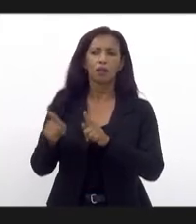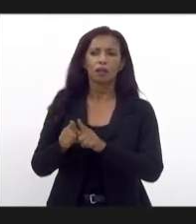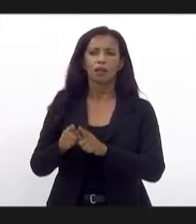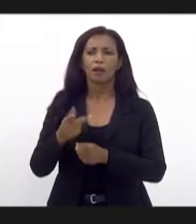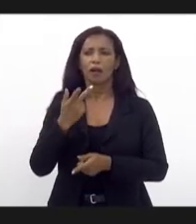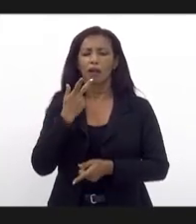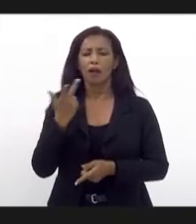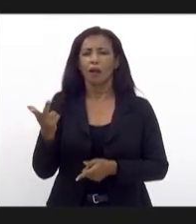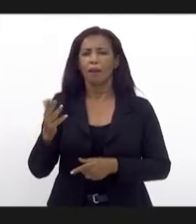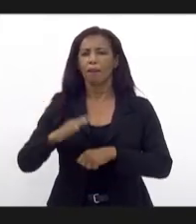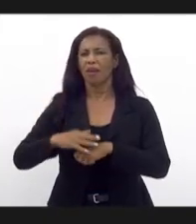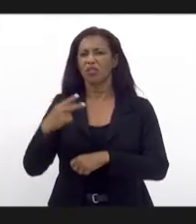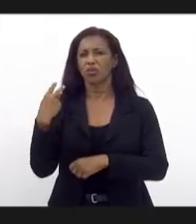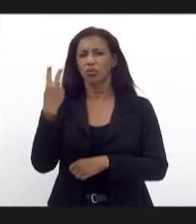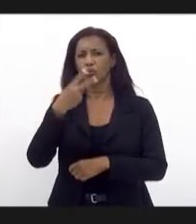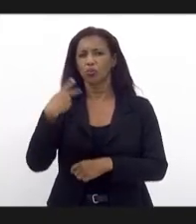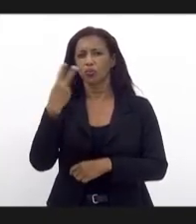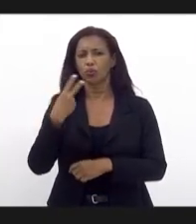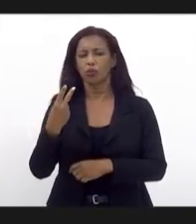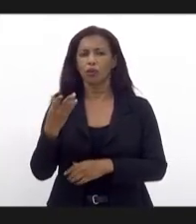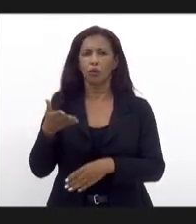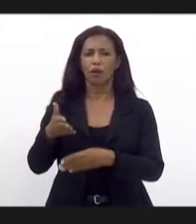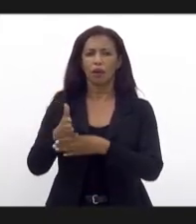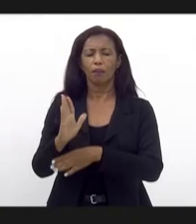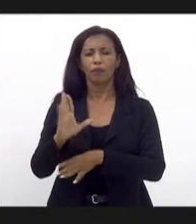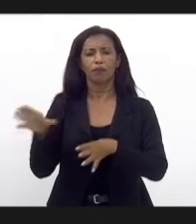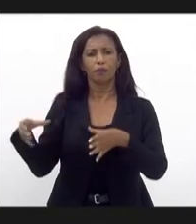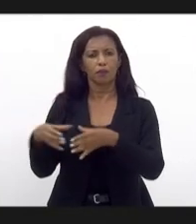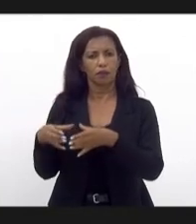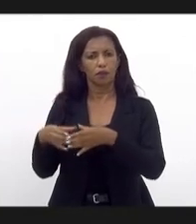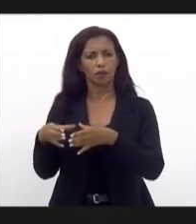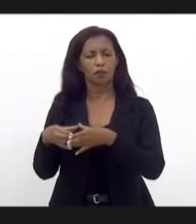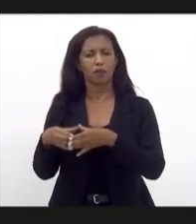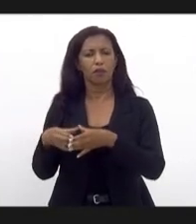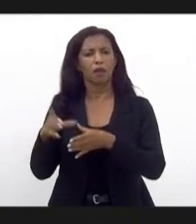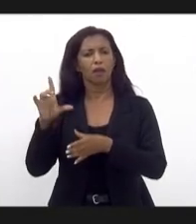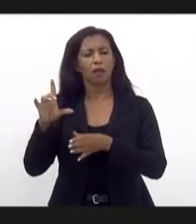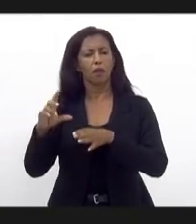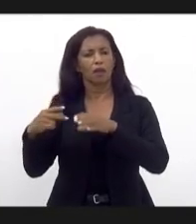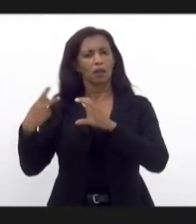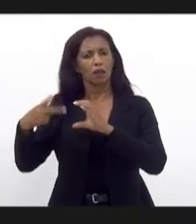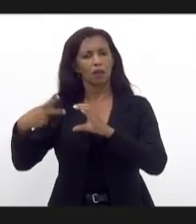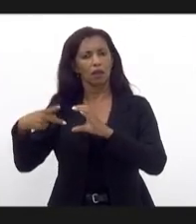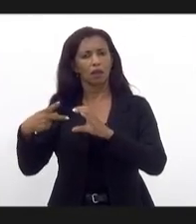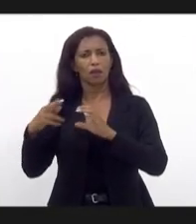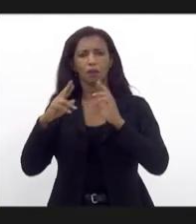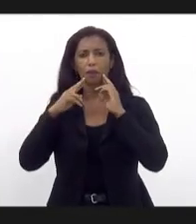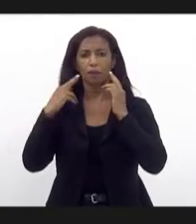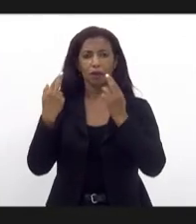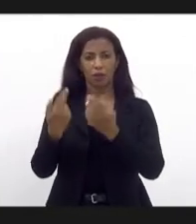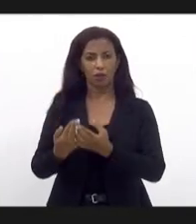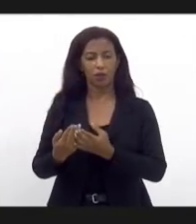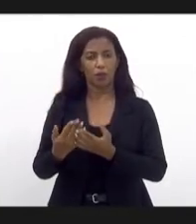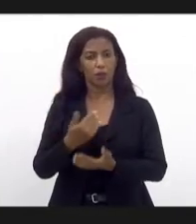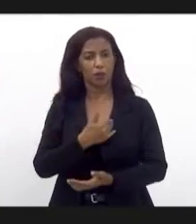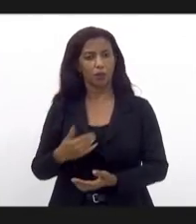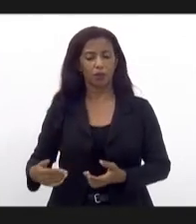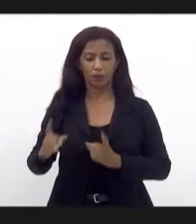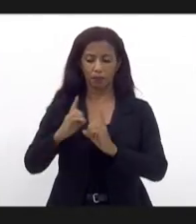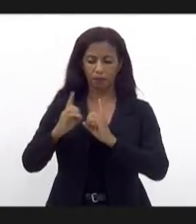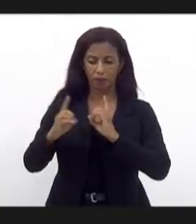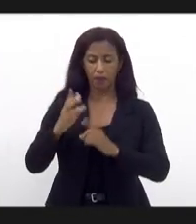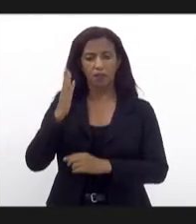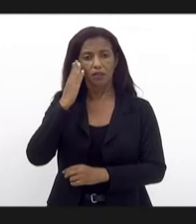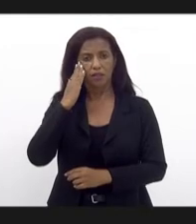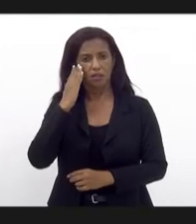há pouco, há mais de 2 horas, aprovamos na comissão lá de turismo da Câmara uma audiência pública para debater isso. Sei que o